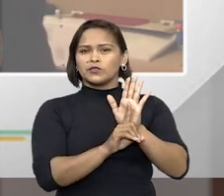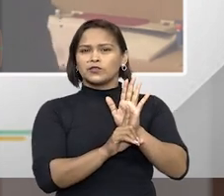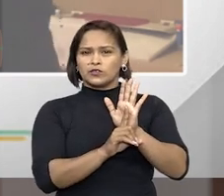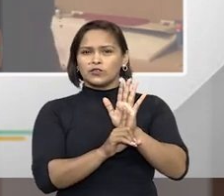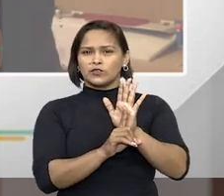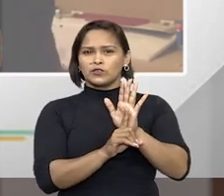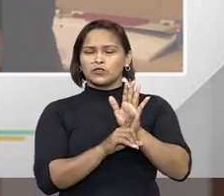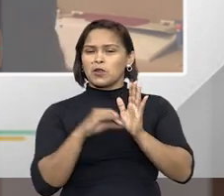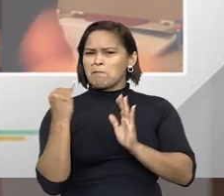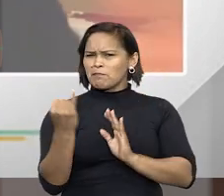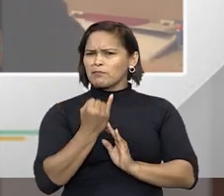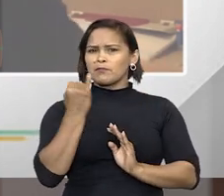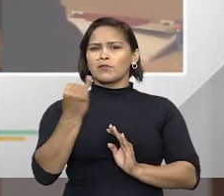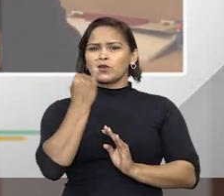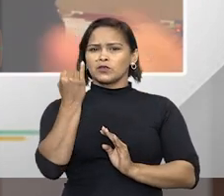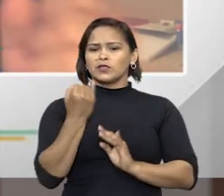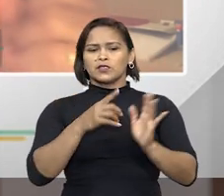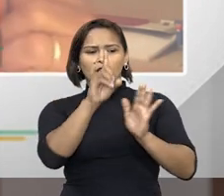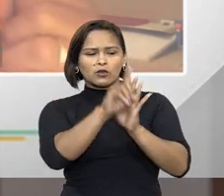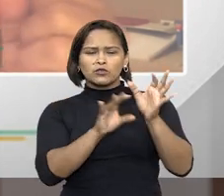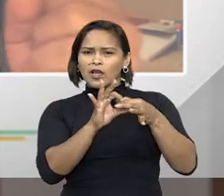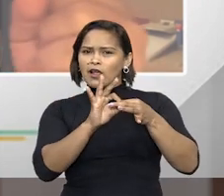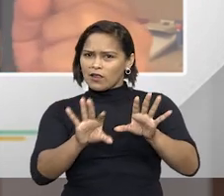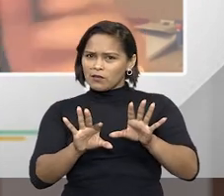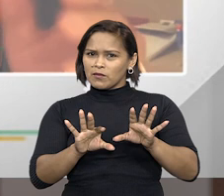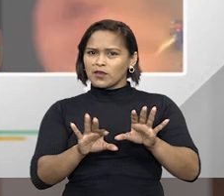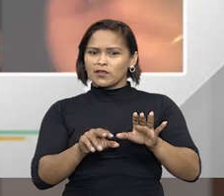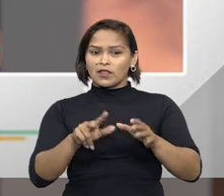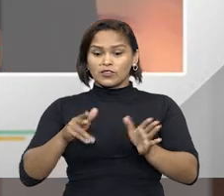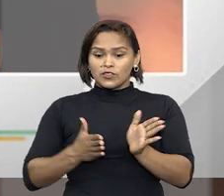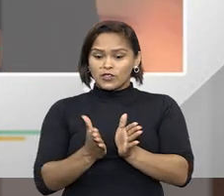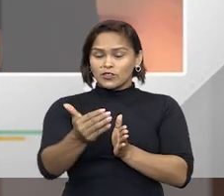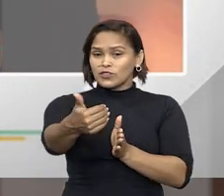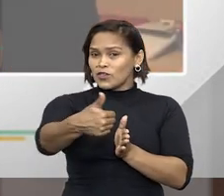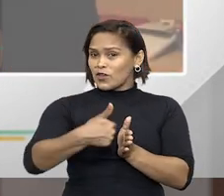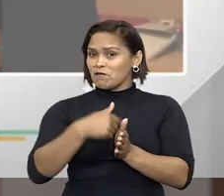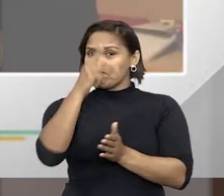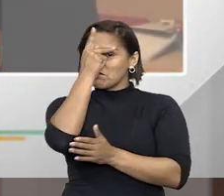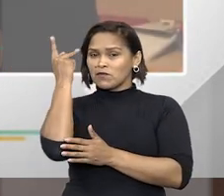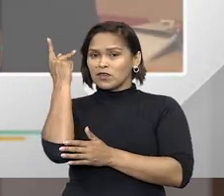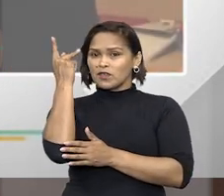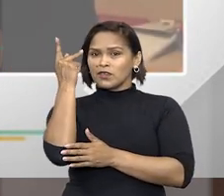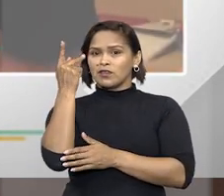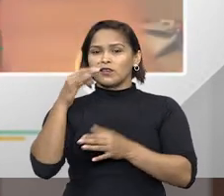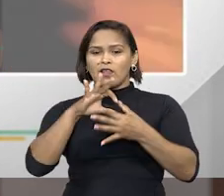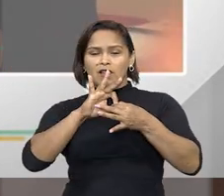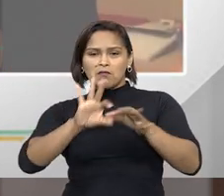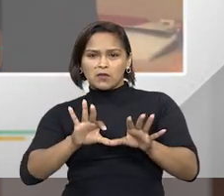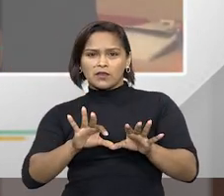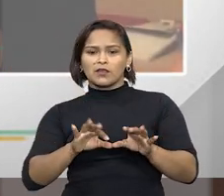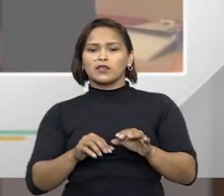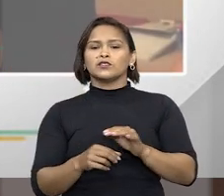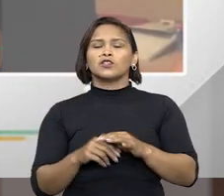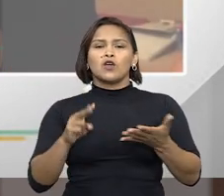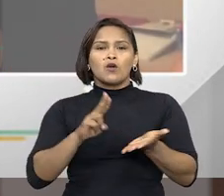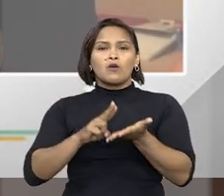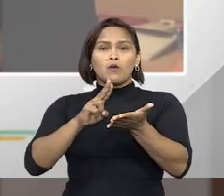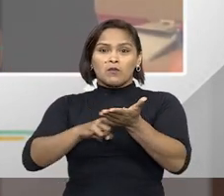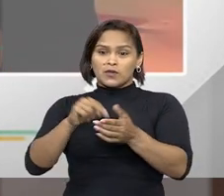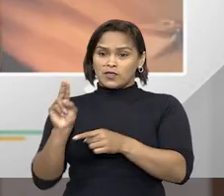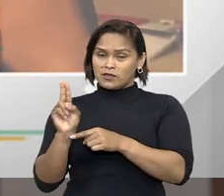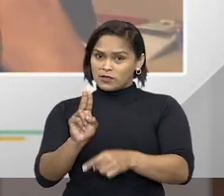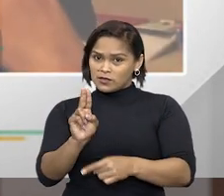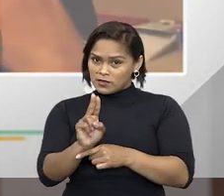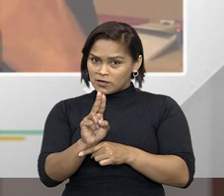fundamentalíssimo, que é o direito à liberdade, né, o direito de locomoção, né, o mandato de segurança, que veio muito, muito depois,